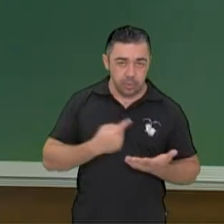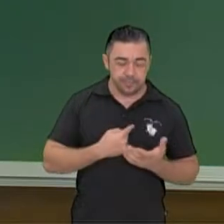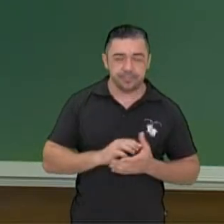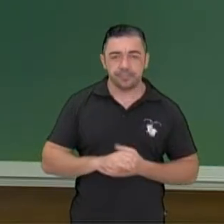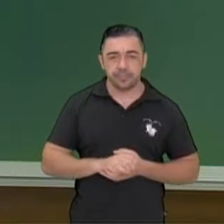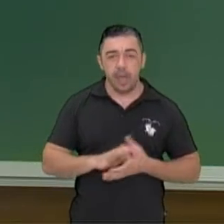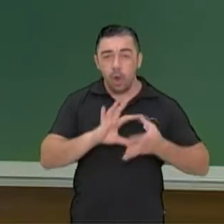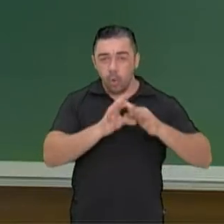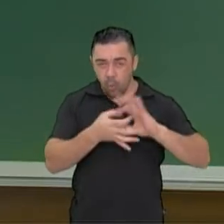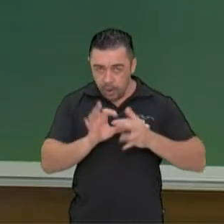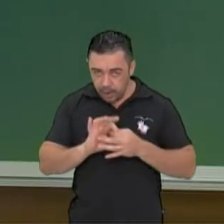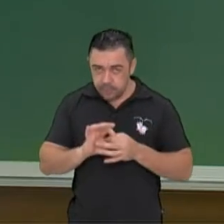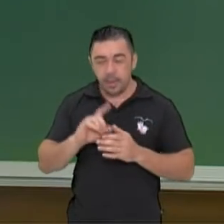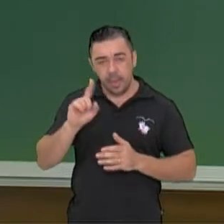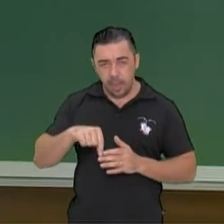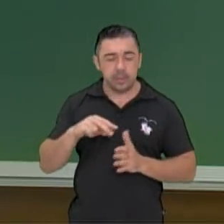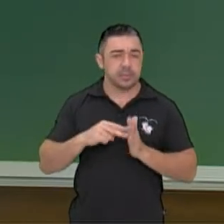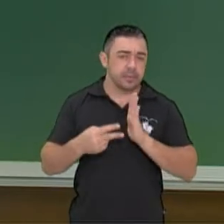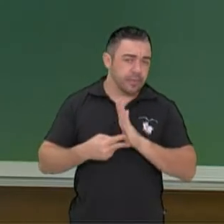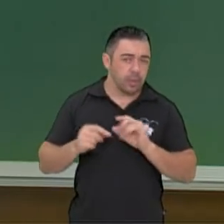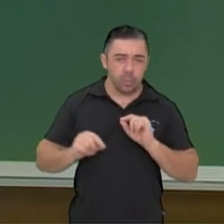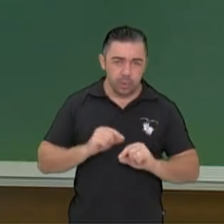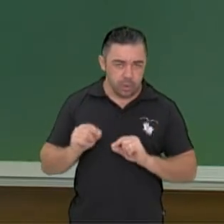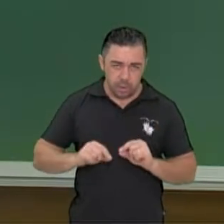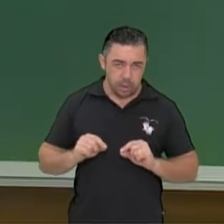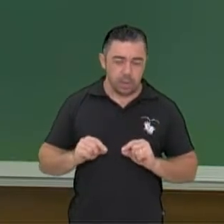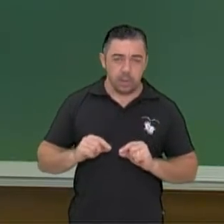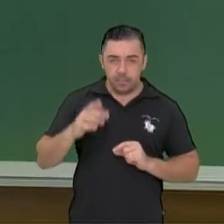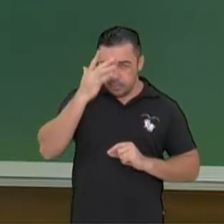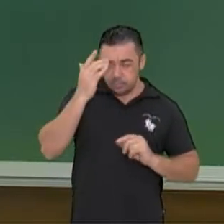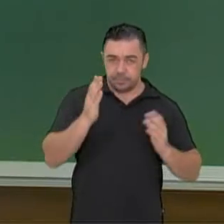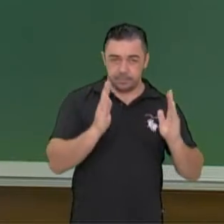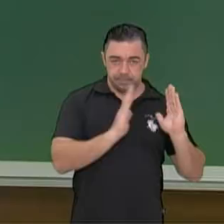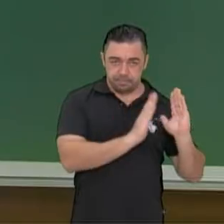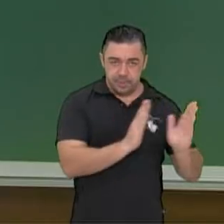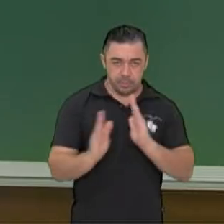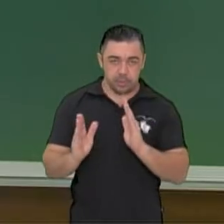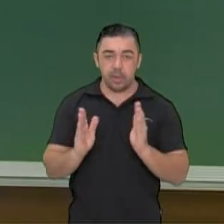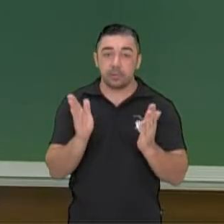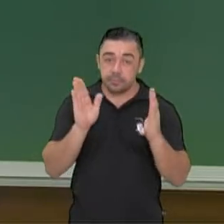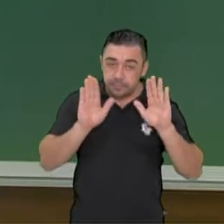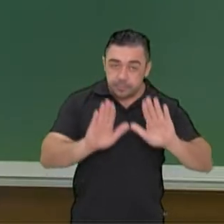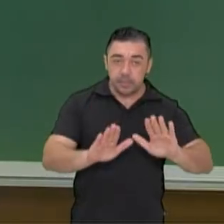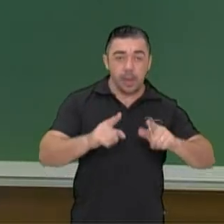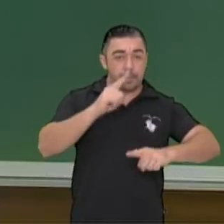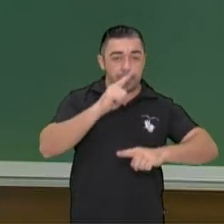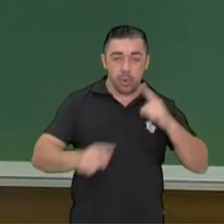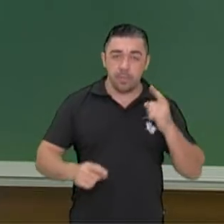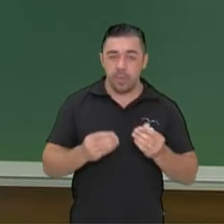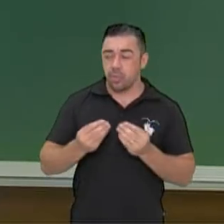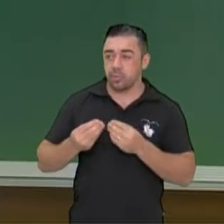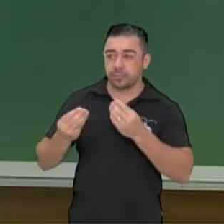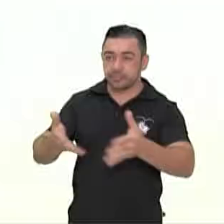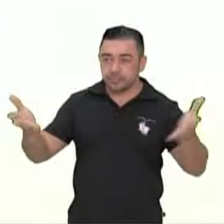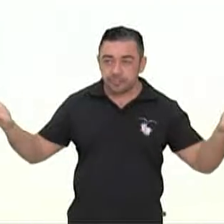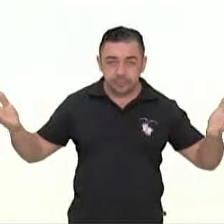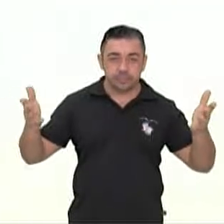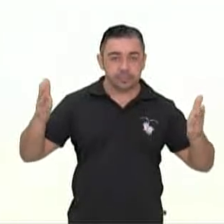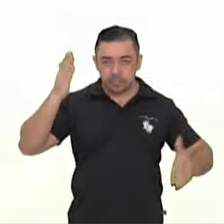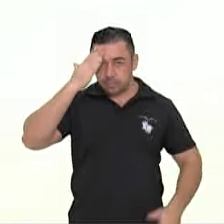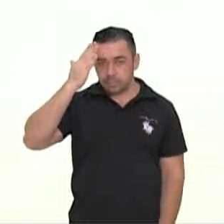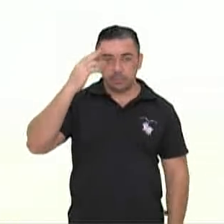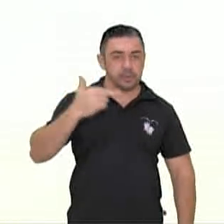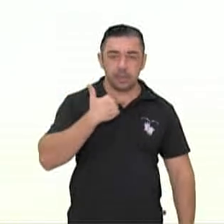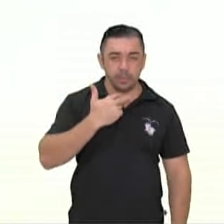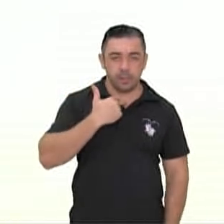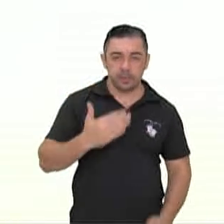é simbolicamente ou diretamente relacionada à proibição da livre circulação do saber. Não pode